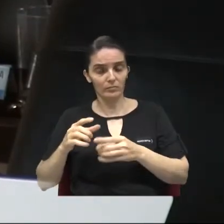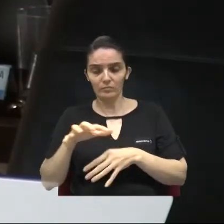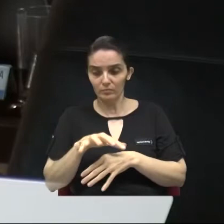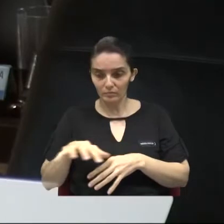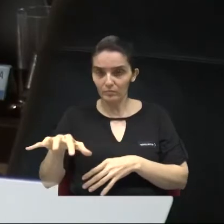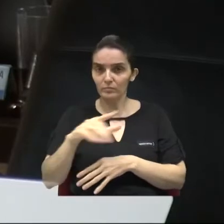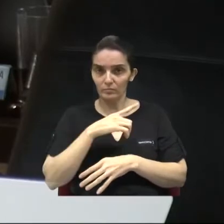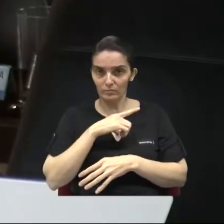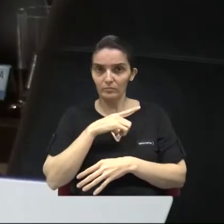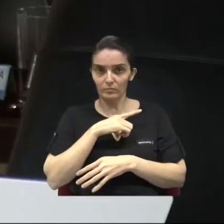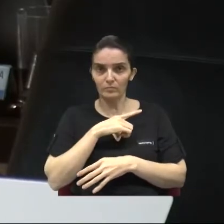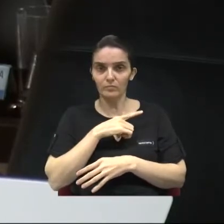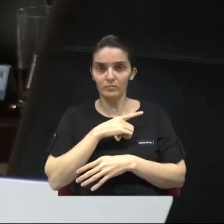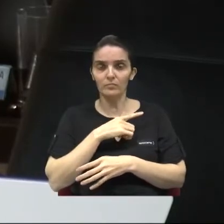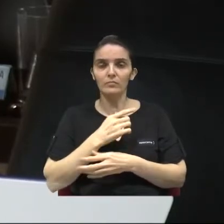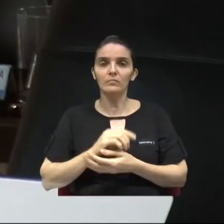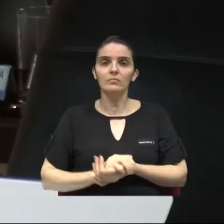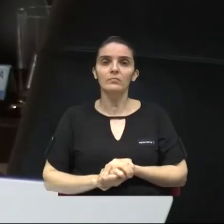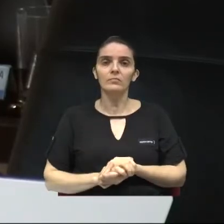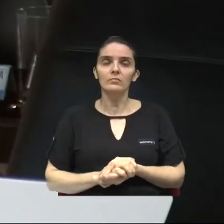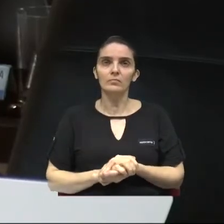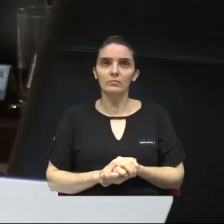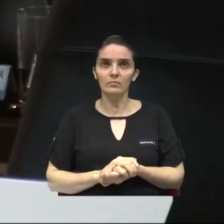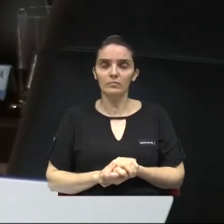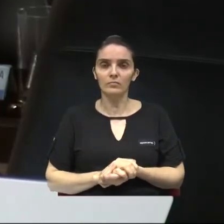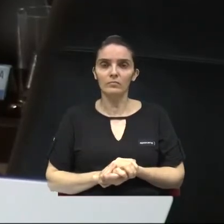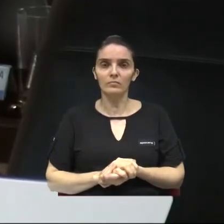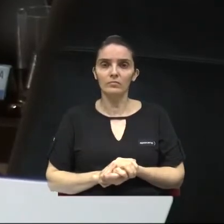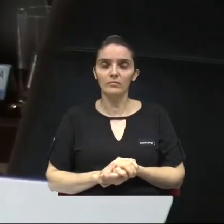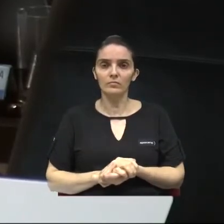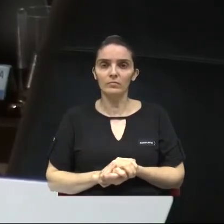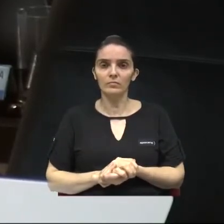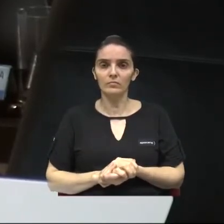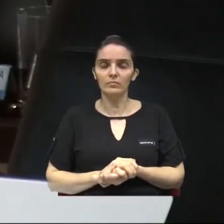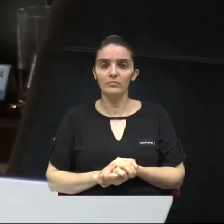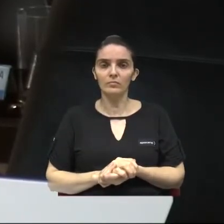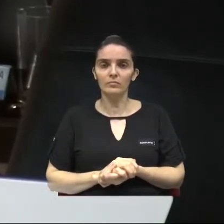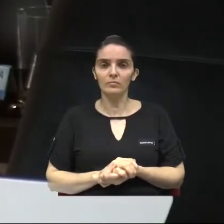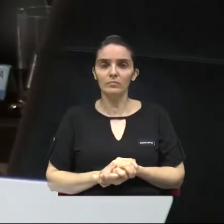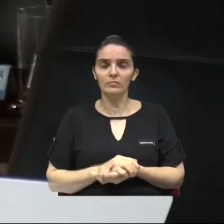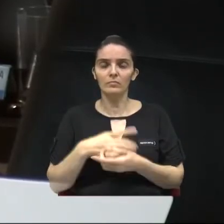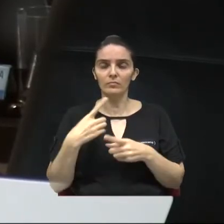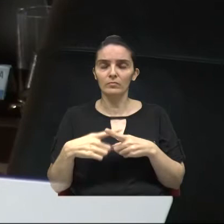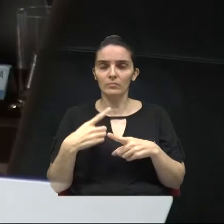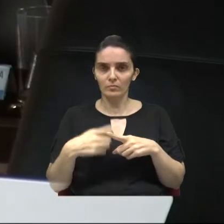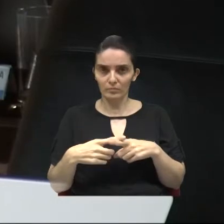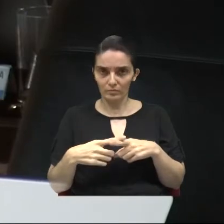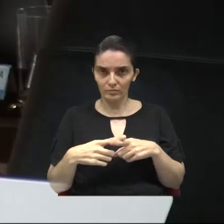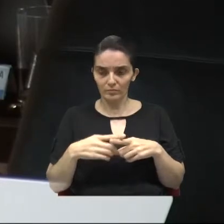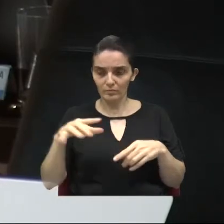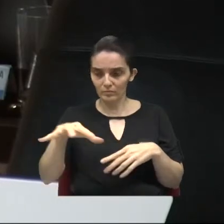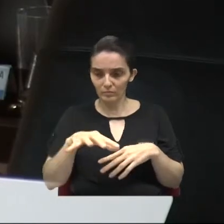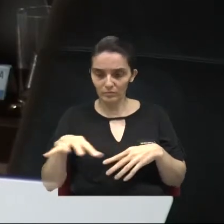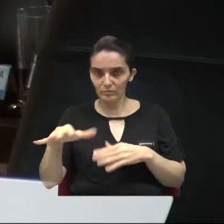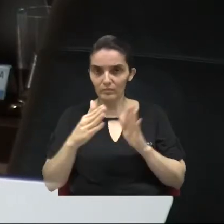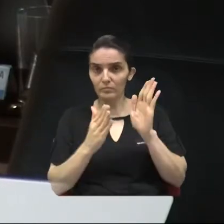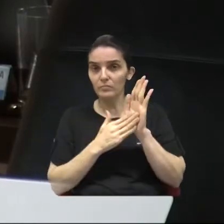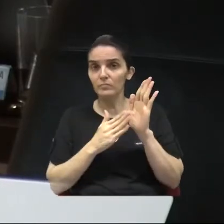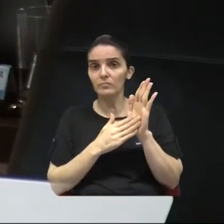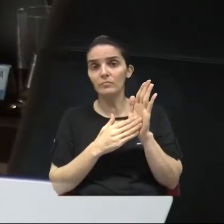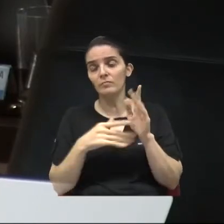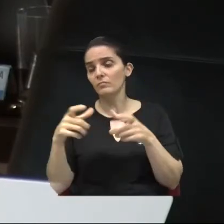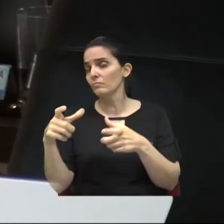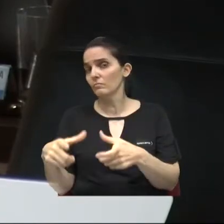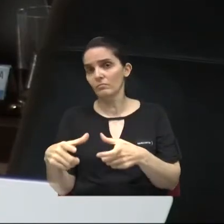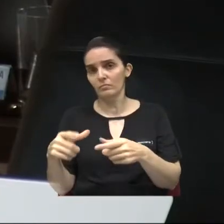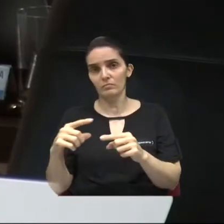que, se pudesse, eu gostaria de fazer uma emenda a esse requerimento, com relação à área, para que pudéssemos propor alguma coisa ao Executivo, já